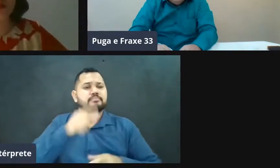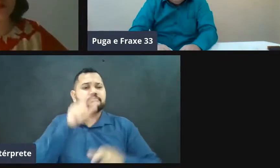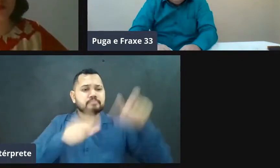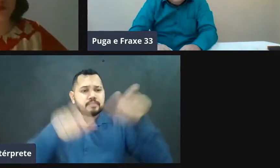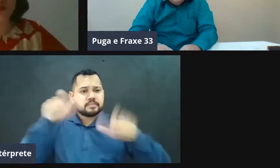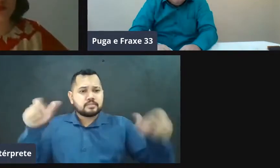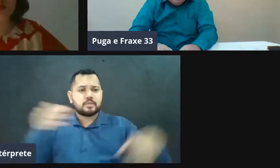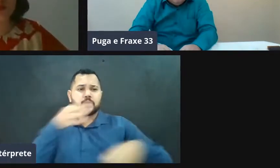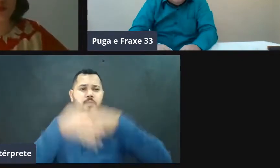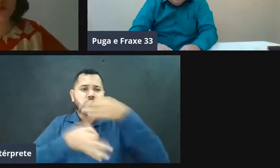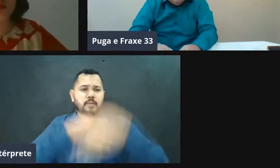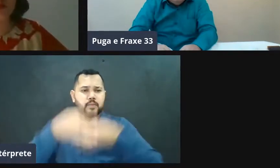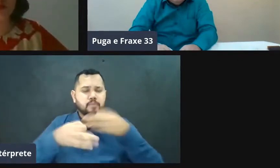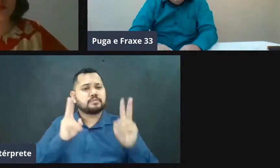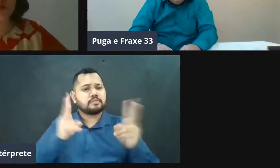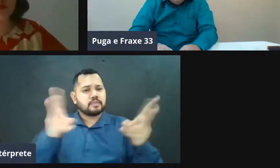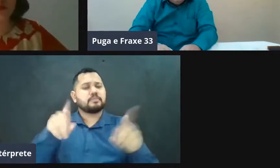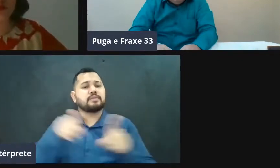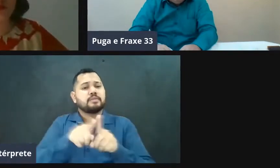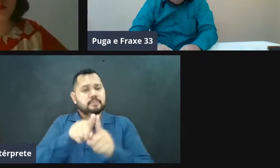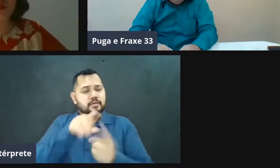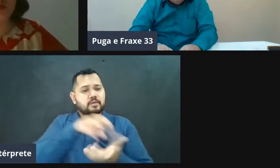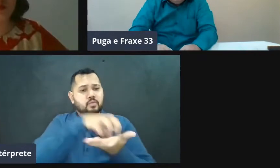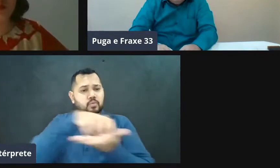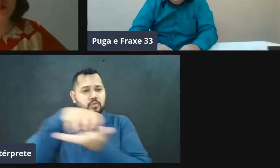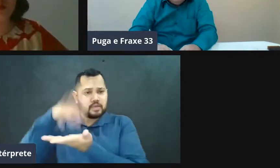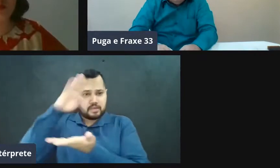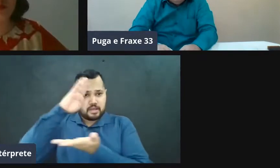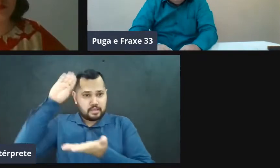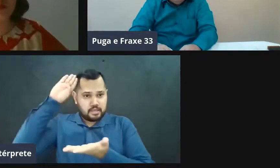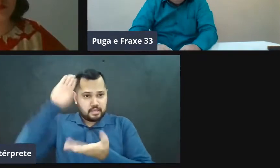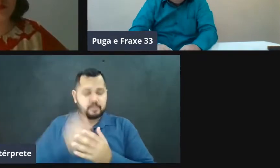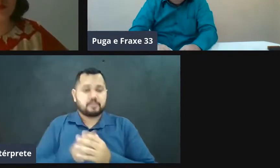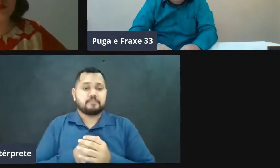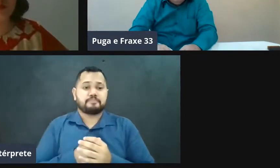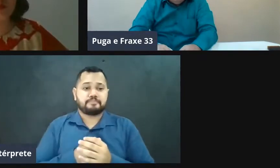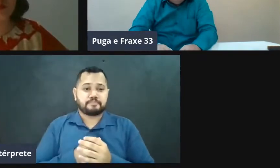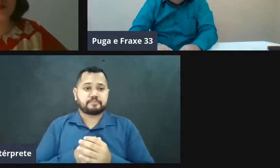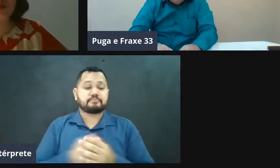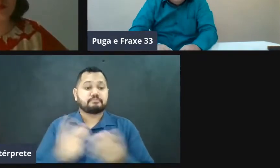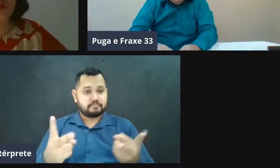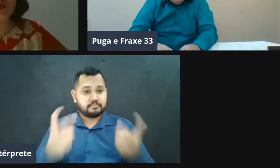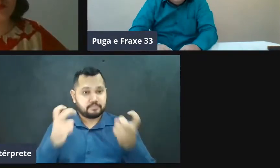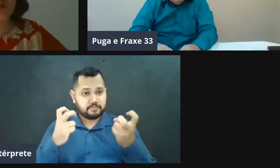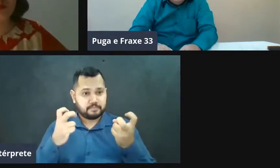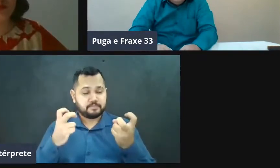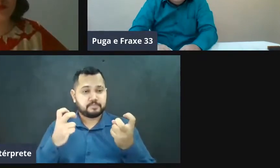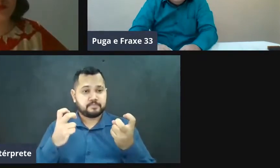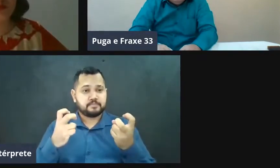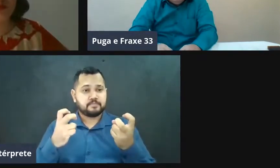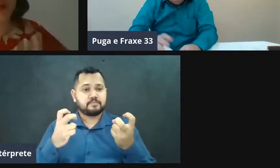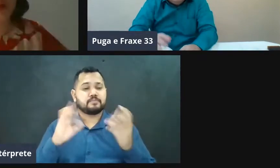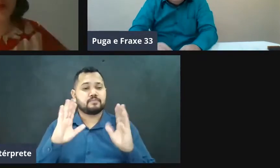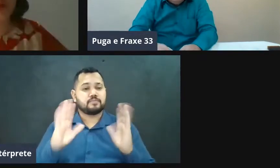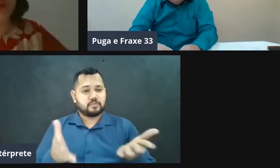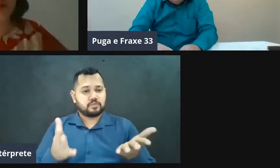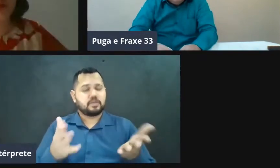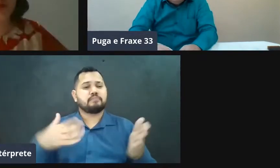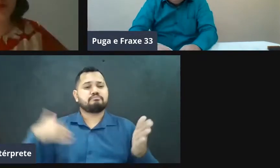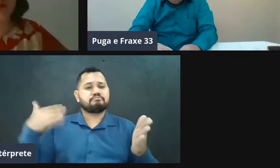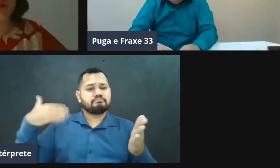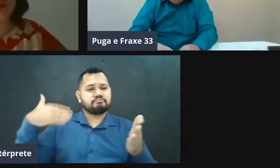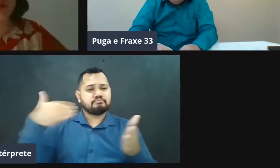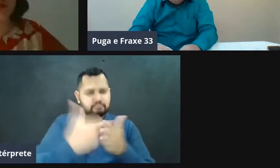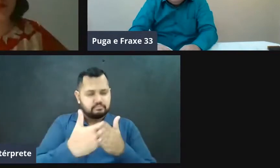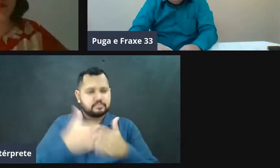nossas unidades acadêmicas. Então, você veja que nós tivemos, ao longo da nossa